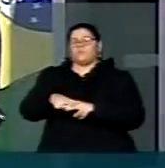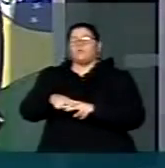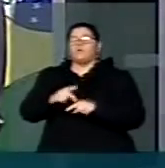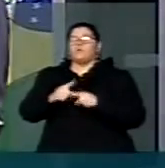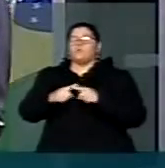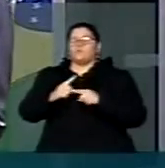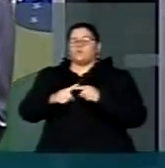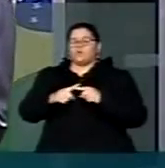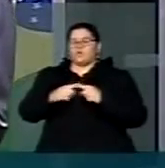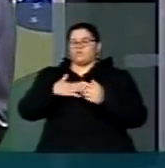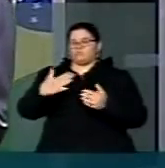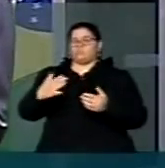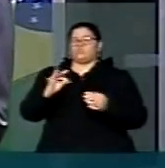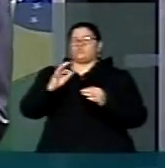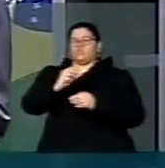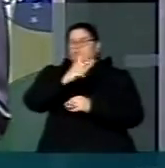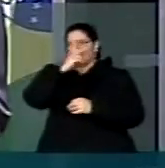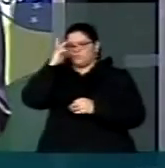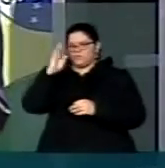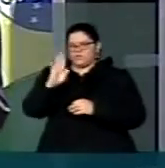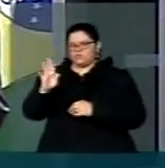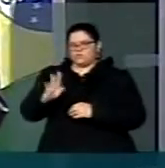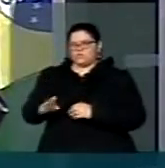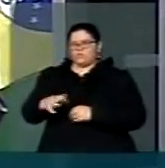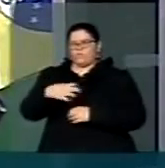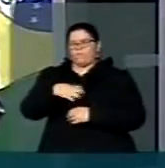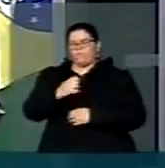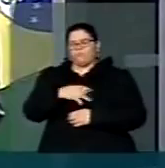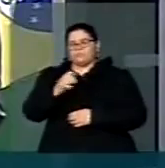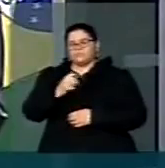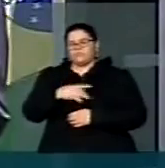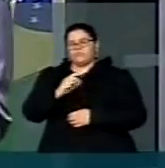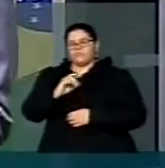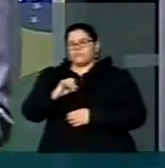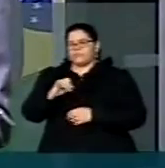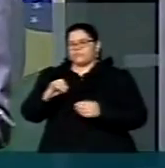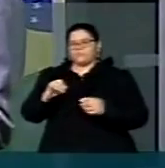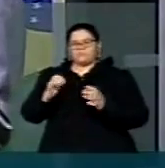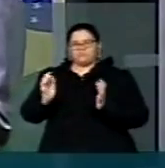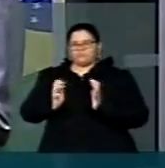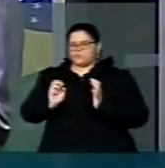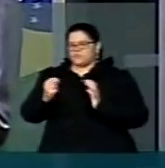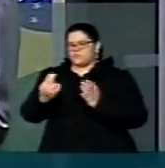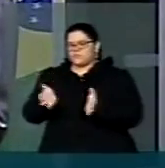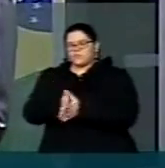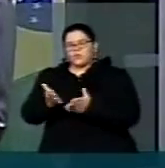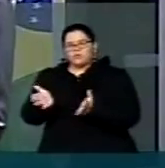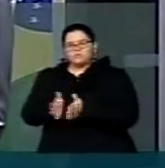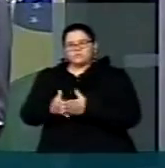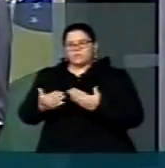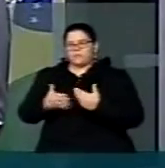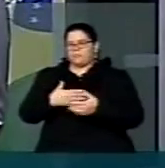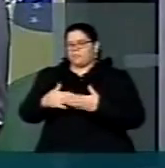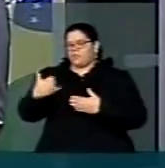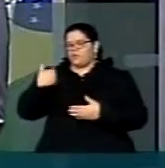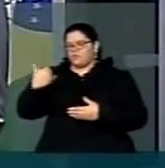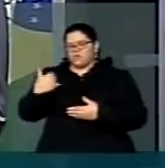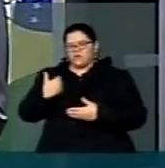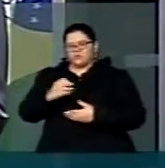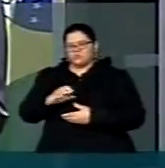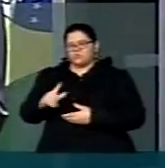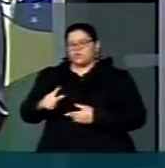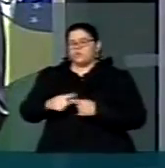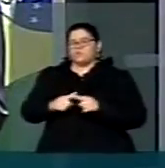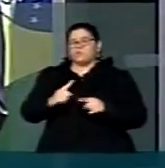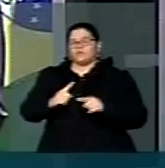brasileiros, independente da condição social, econômica ou faixa etária. No entanto, encarcerar o menor no sistema prisional